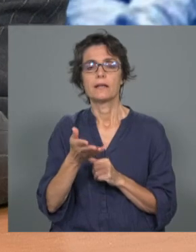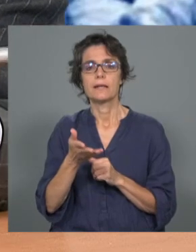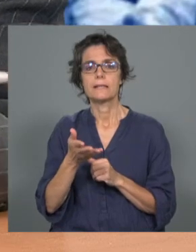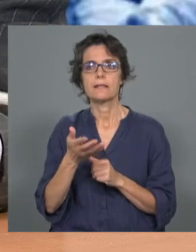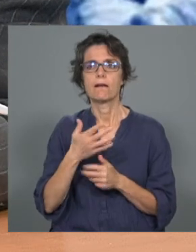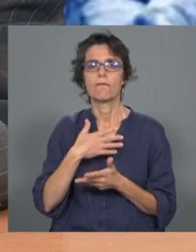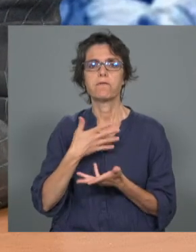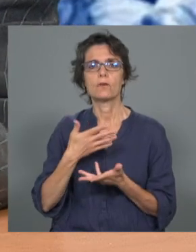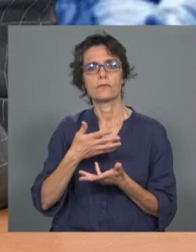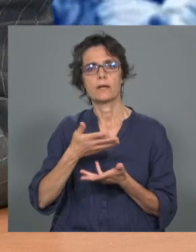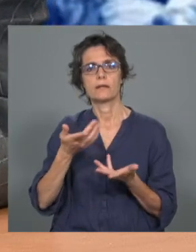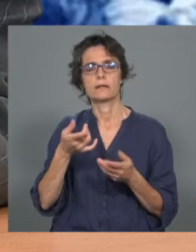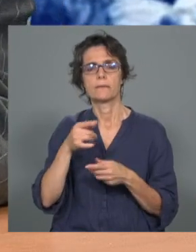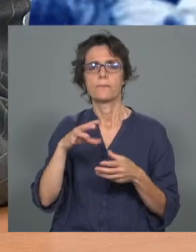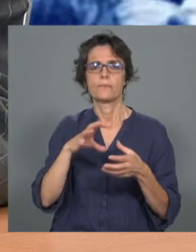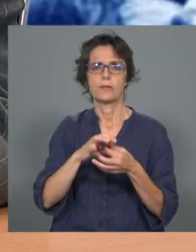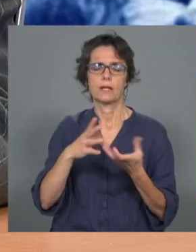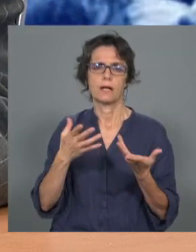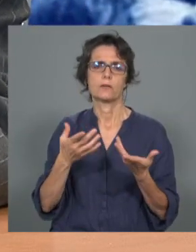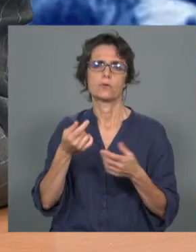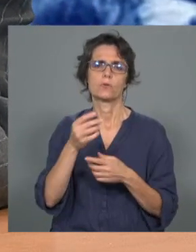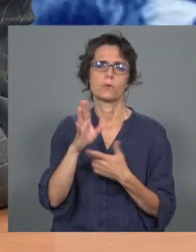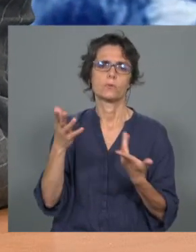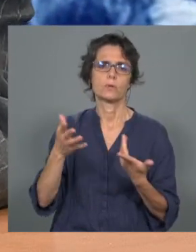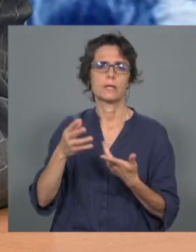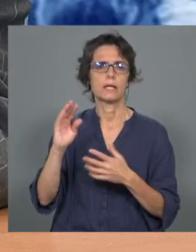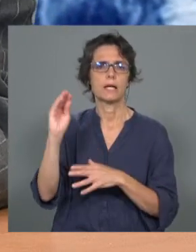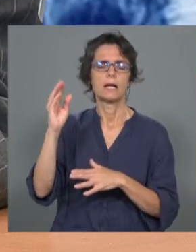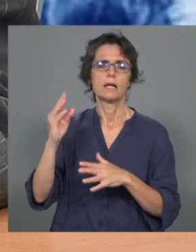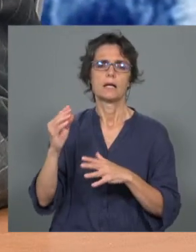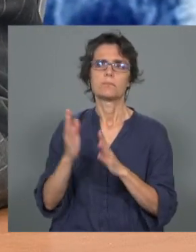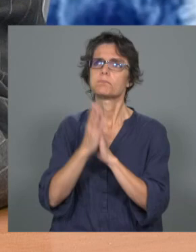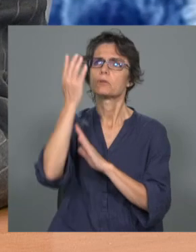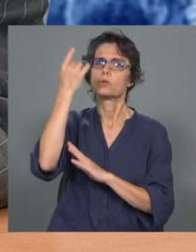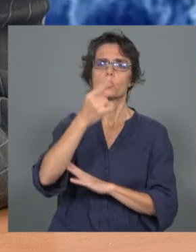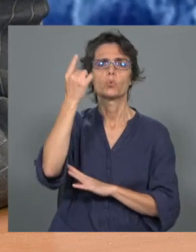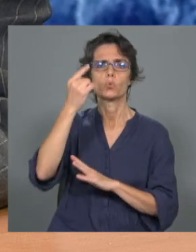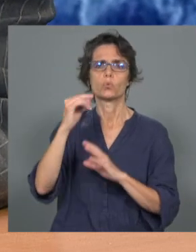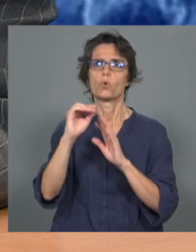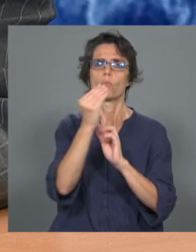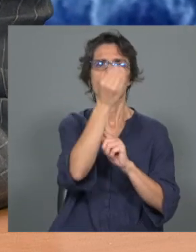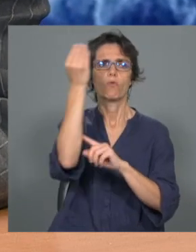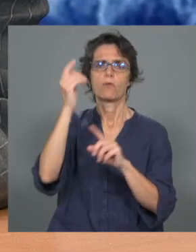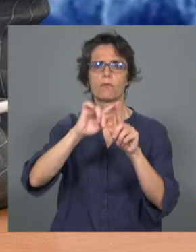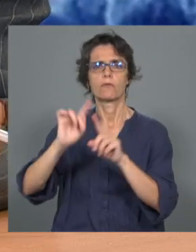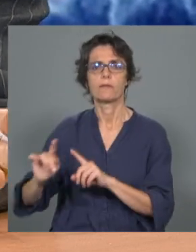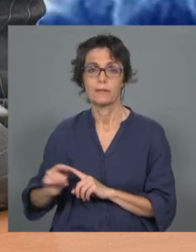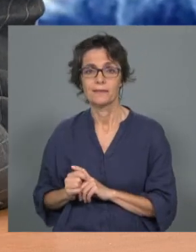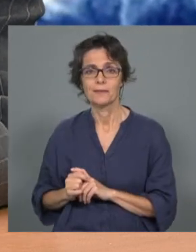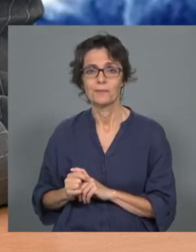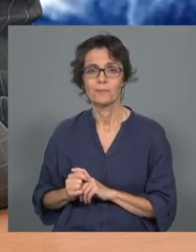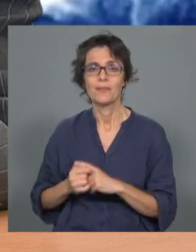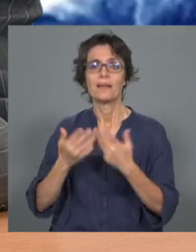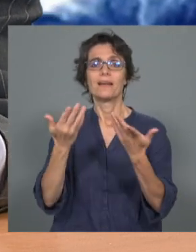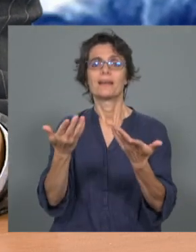acerca do monoteísmo bíblico contra o paganismo reinante na sua época no Reino do Norte, é o testemunho de Jesus, que